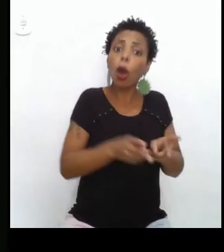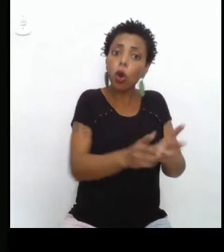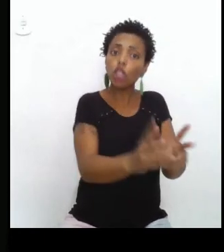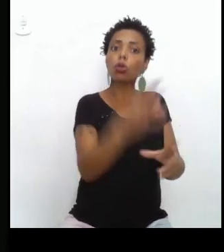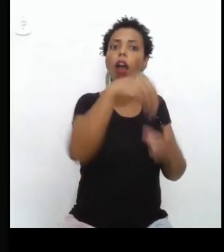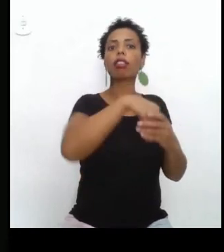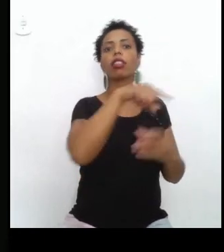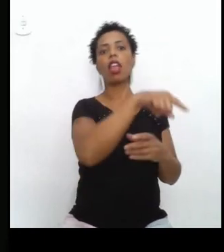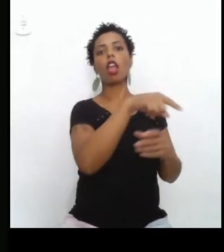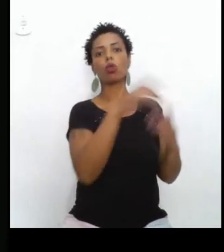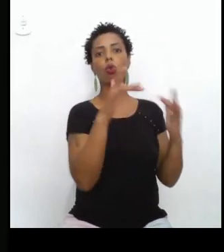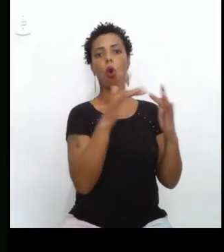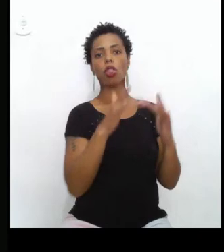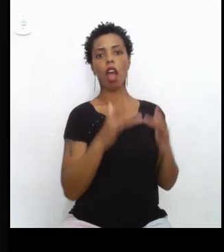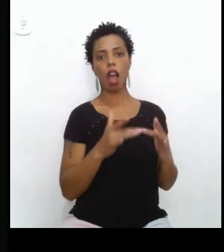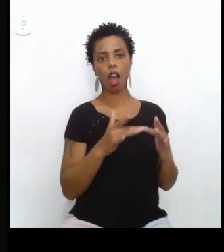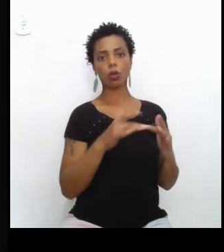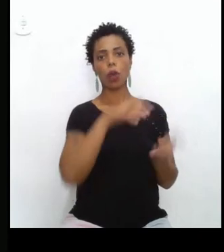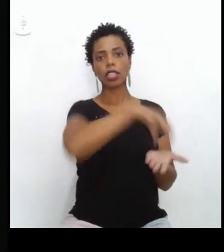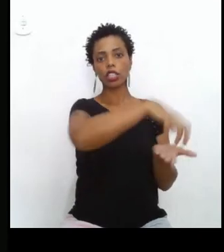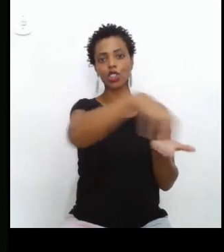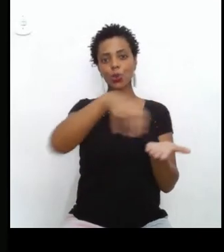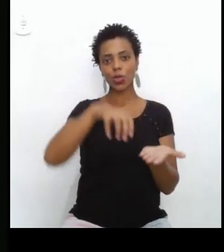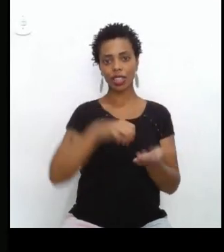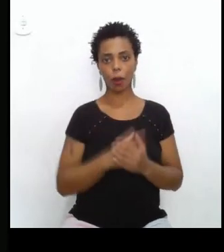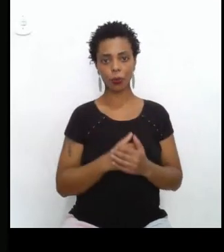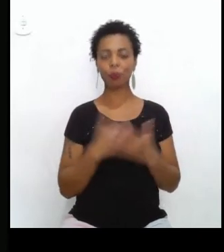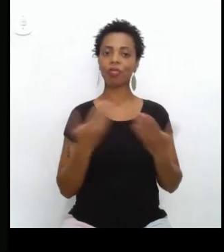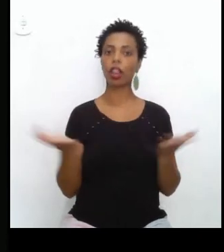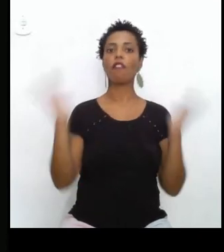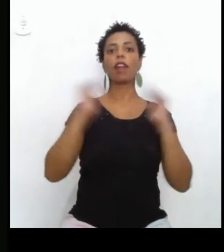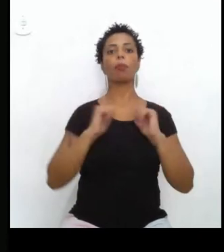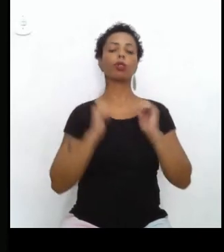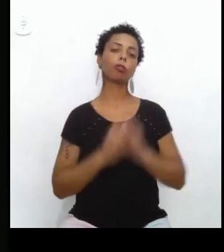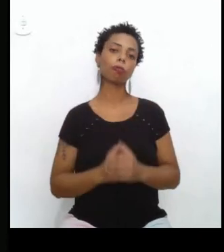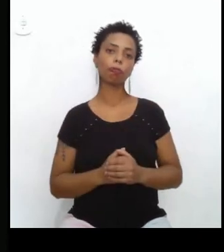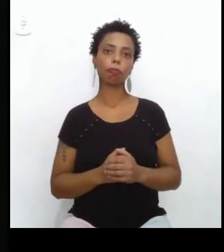então vamos lá